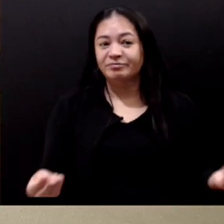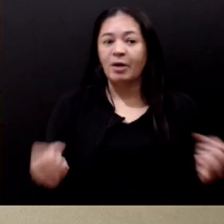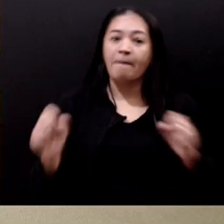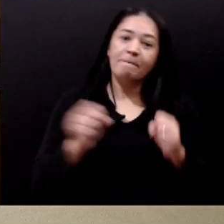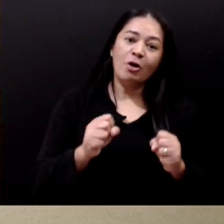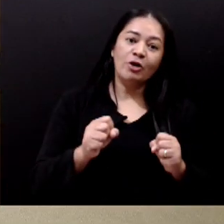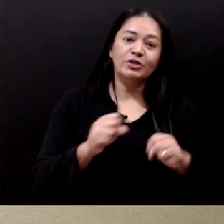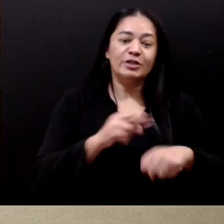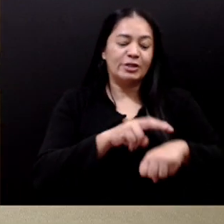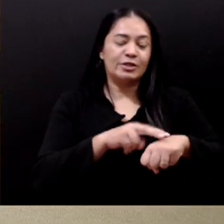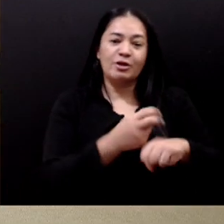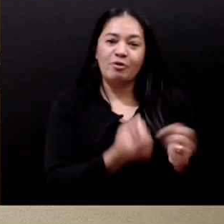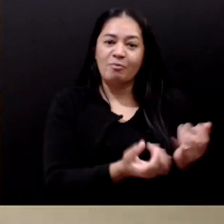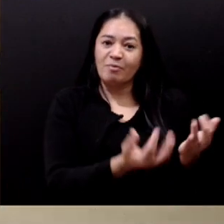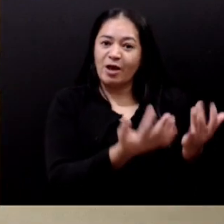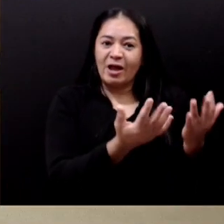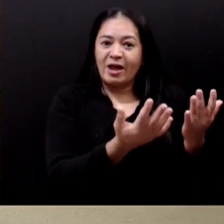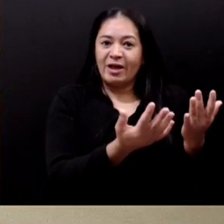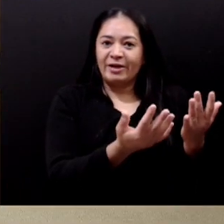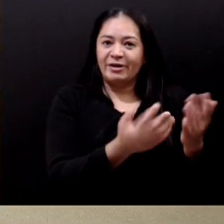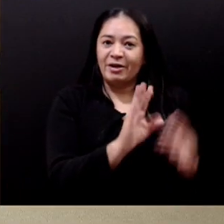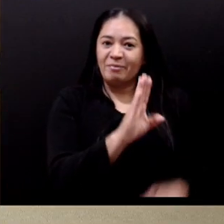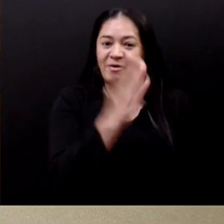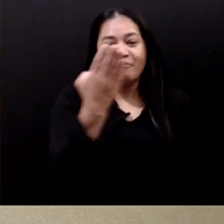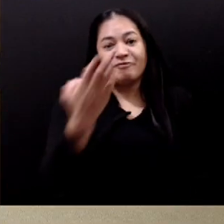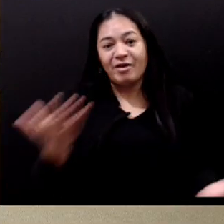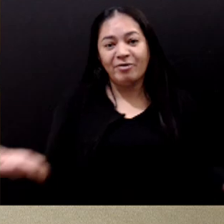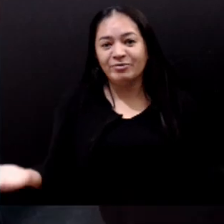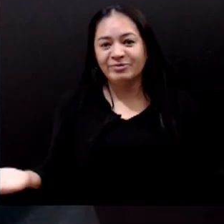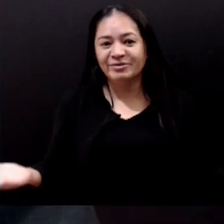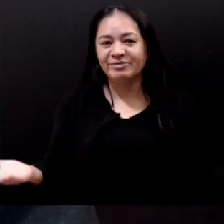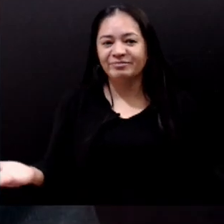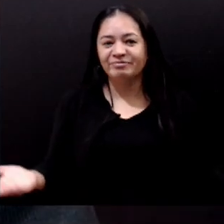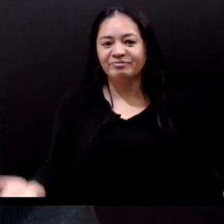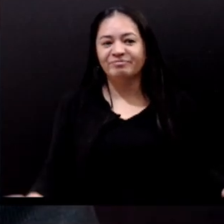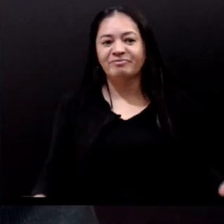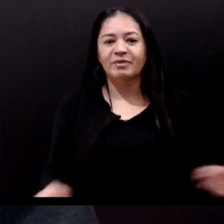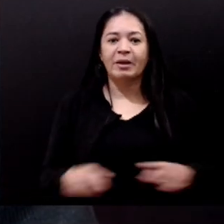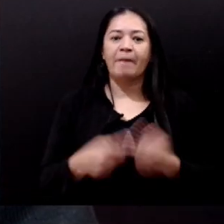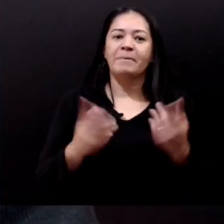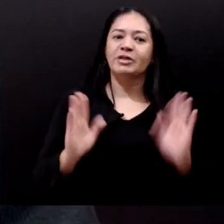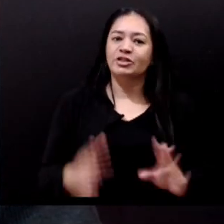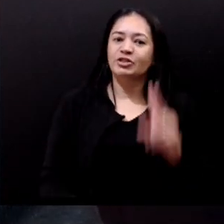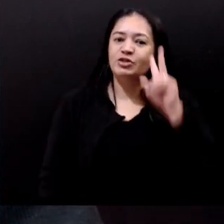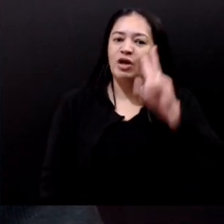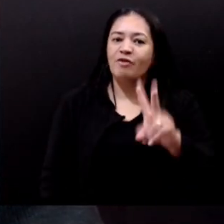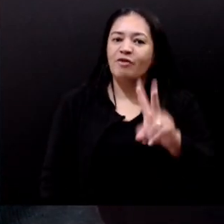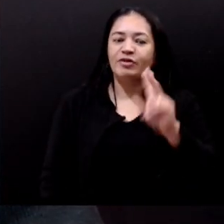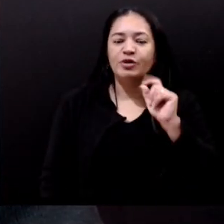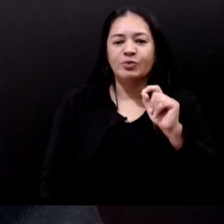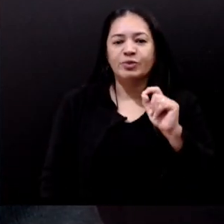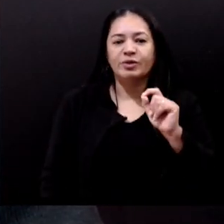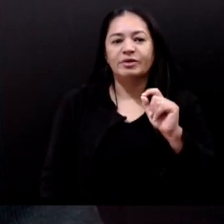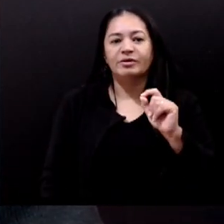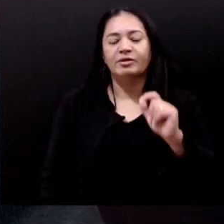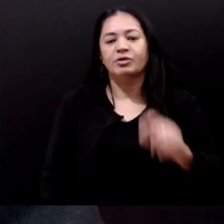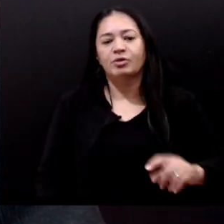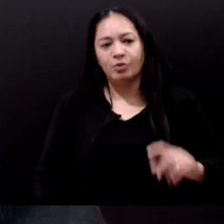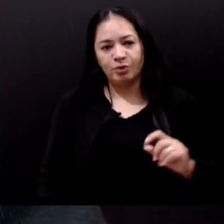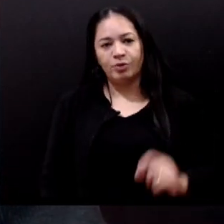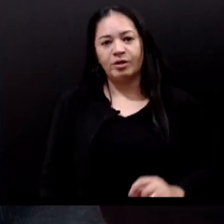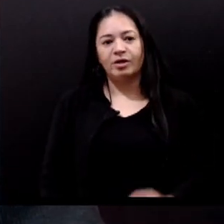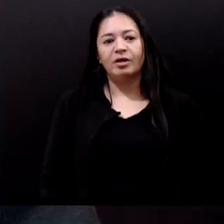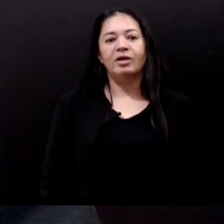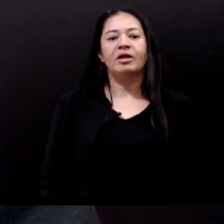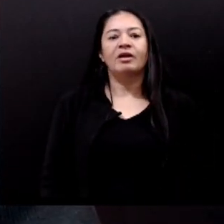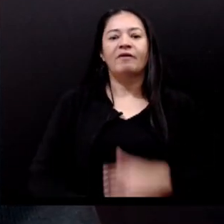tá isso é sintética, é verdinha. muito perfeito, né. Verdade. Então, assim, o que eu tenho visto com muitos deles é simplesmente fazendo essa saída